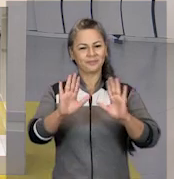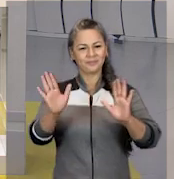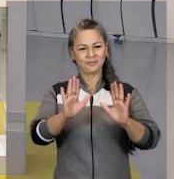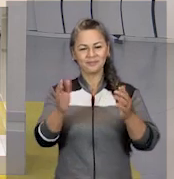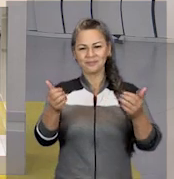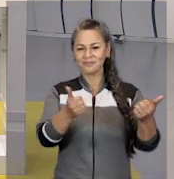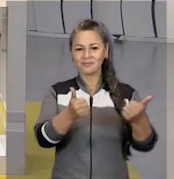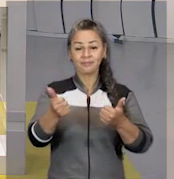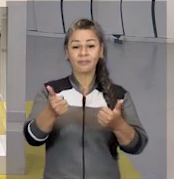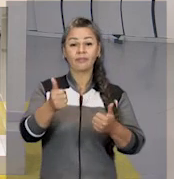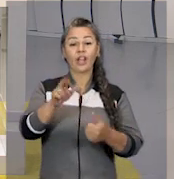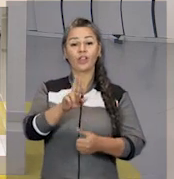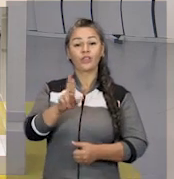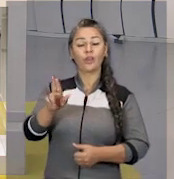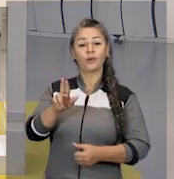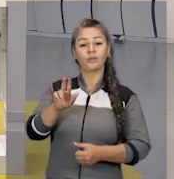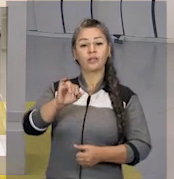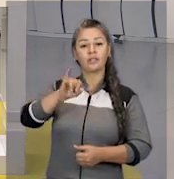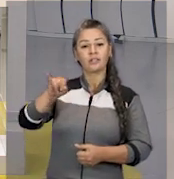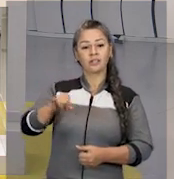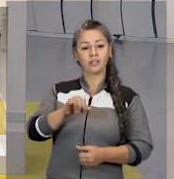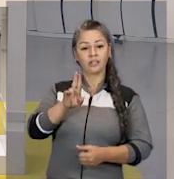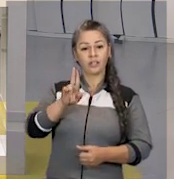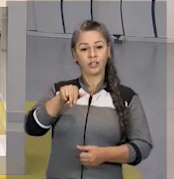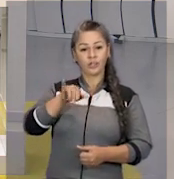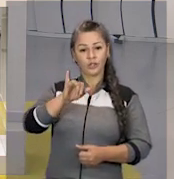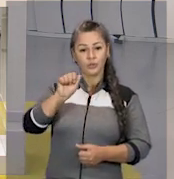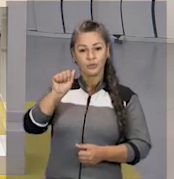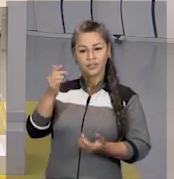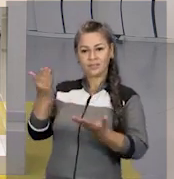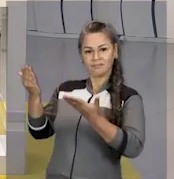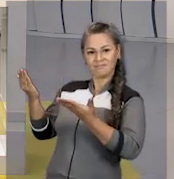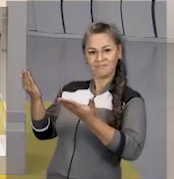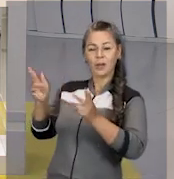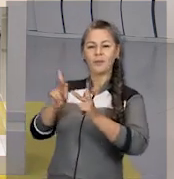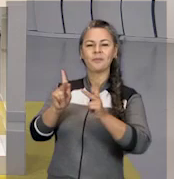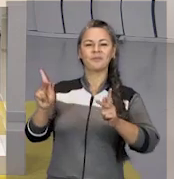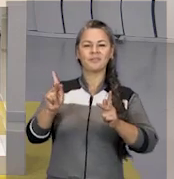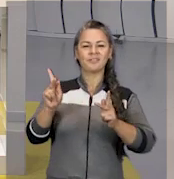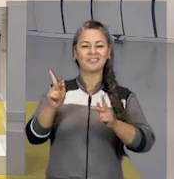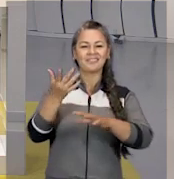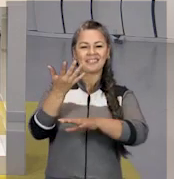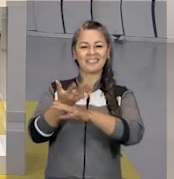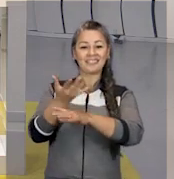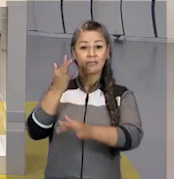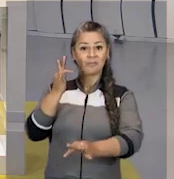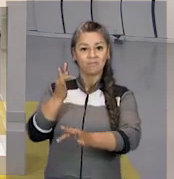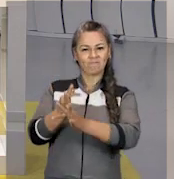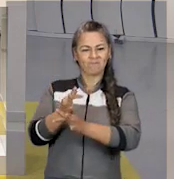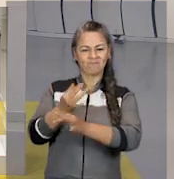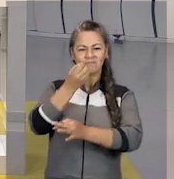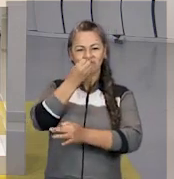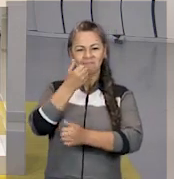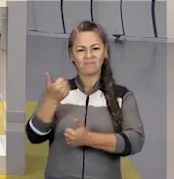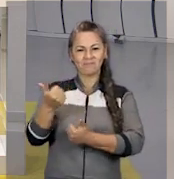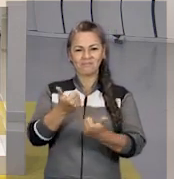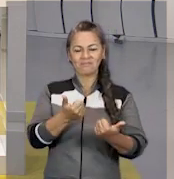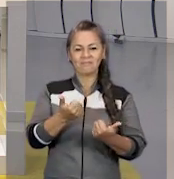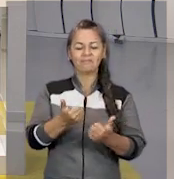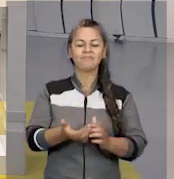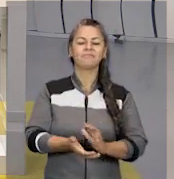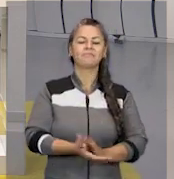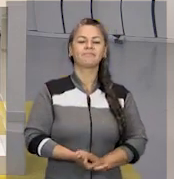pessoal, o meu nome é Júnia Arnaud e eu sou sua professora de Física. Bem-vindos ao Se Liga de hoje. Bom, na aula